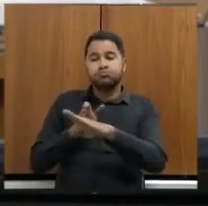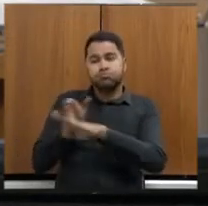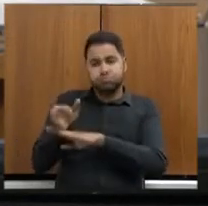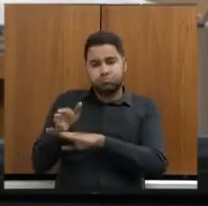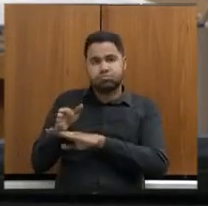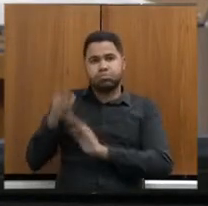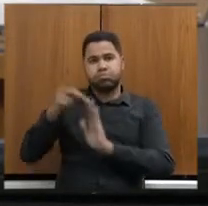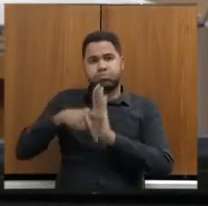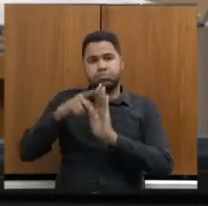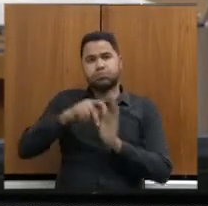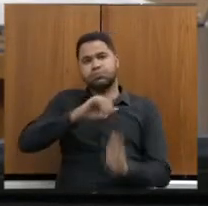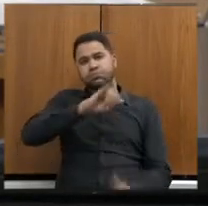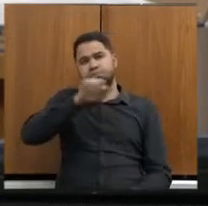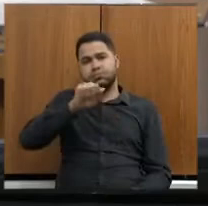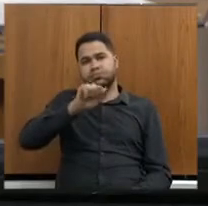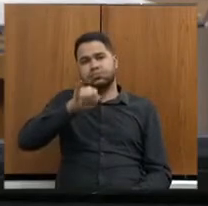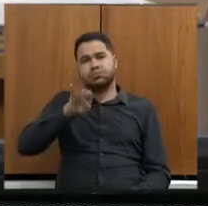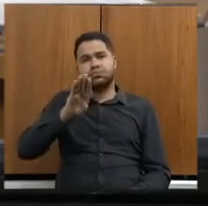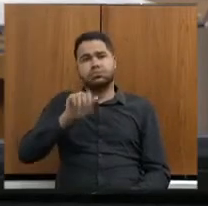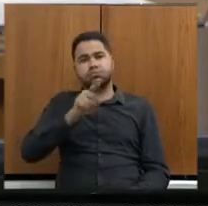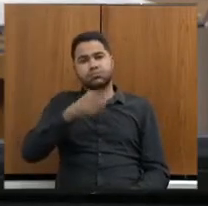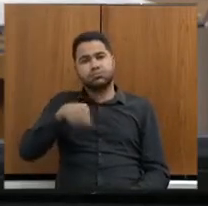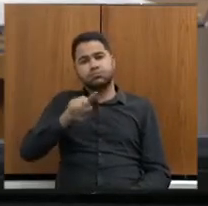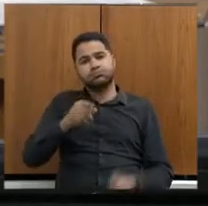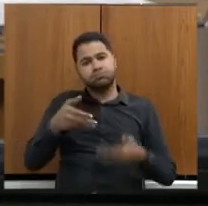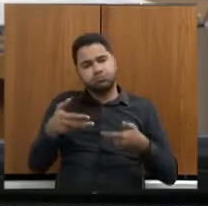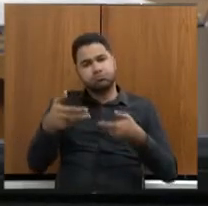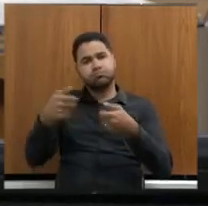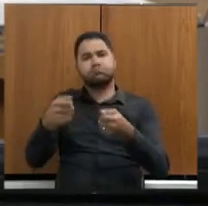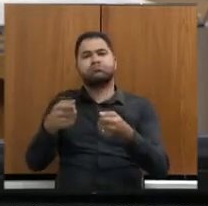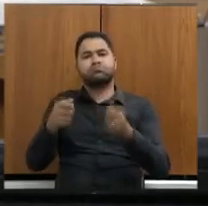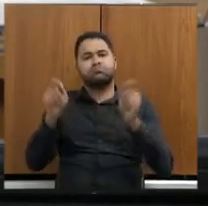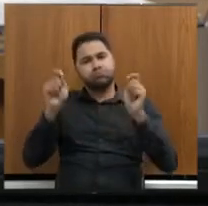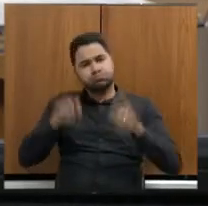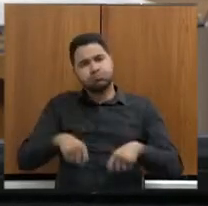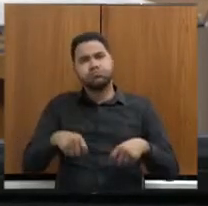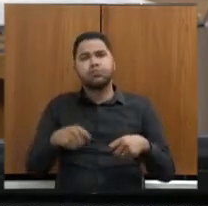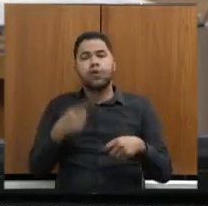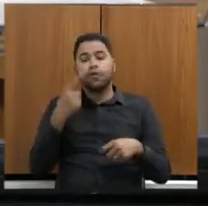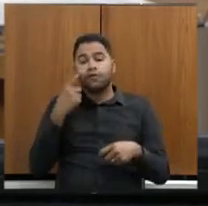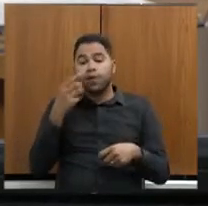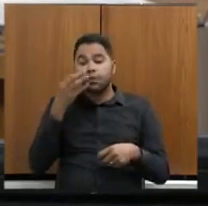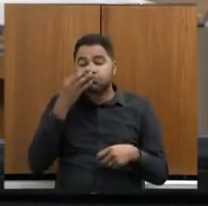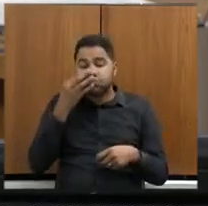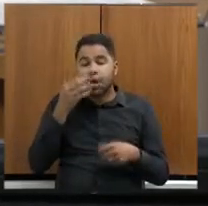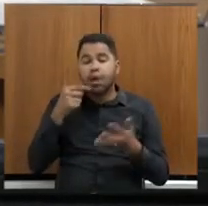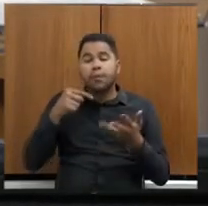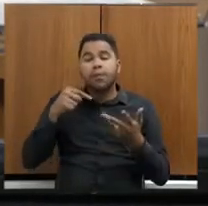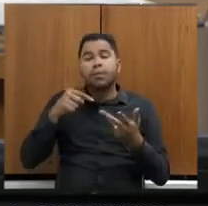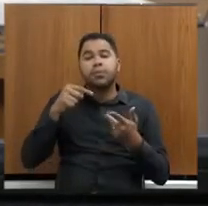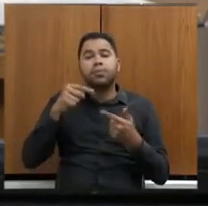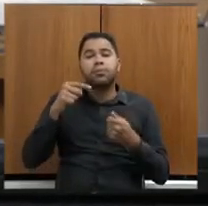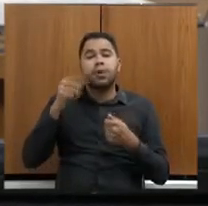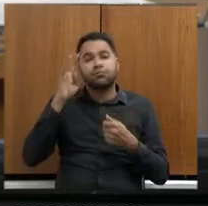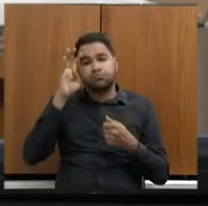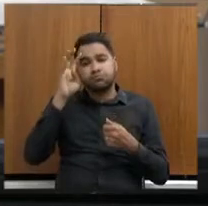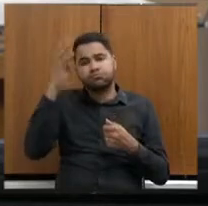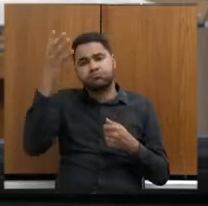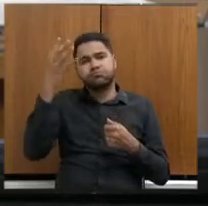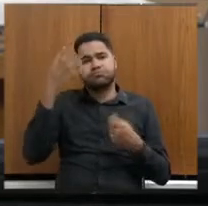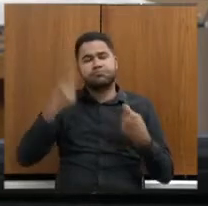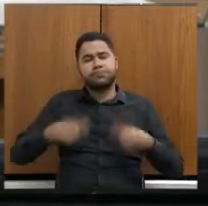secretaria no projeto Jaíba para você tá aí nos receber aí a gente poder ver de perto isso tudo aí e da soluções